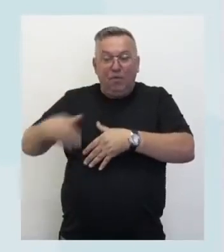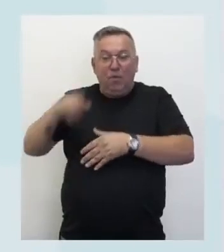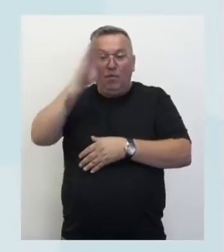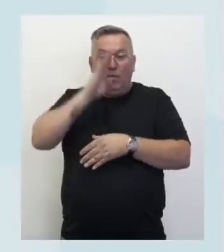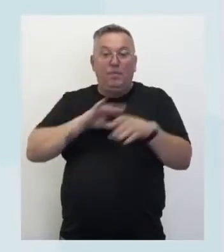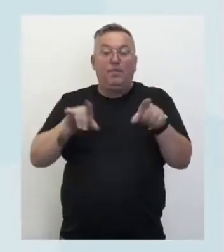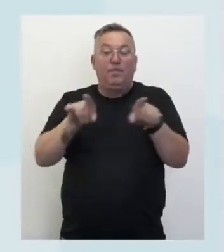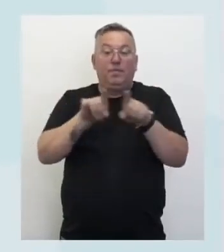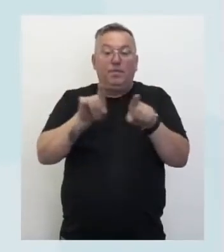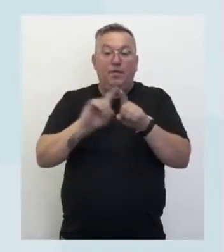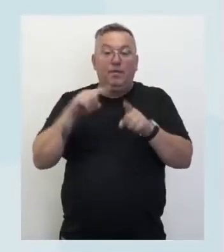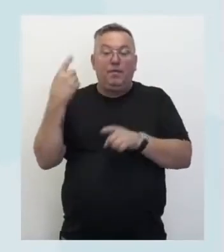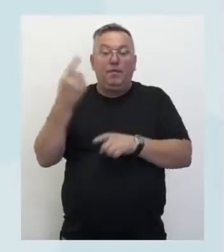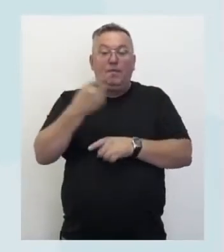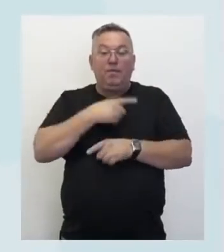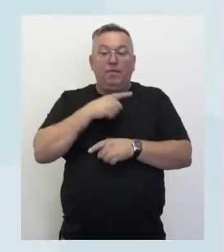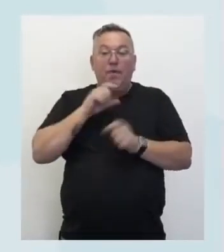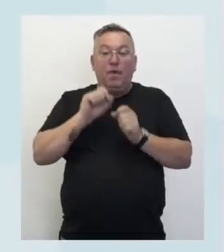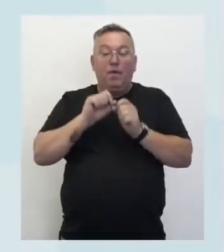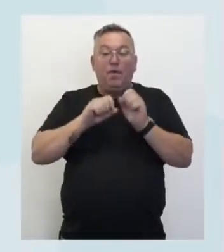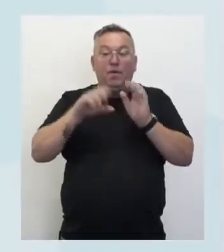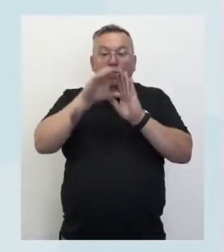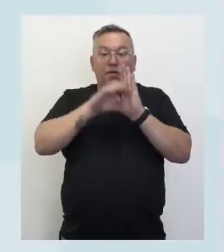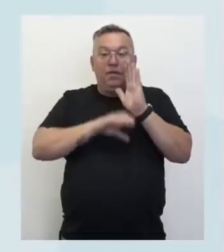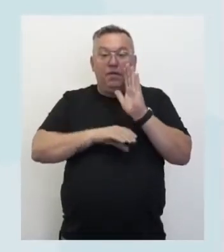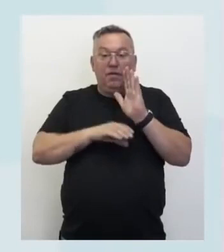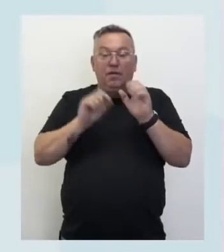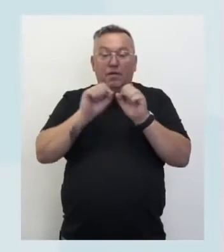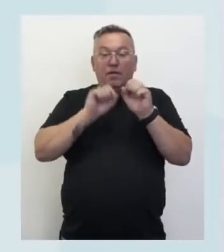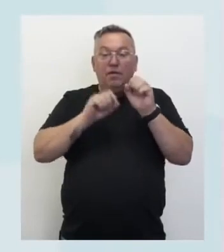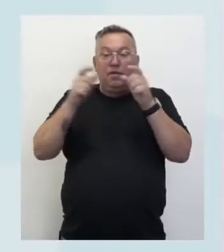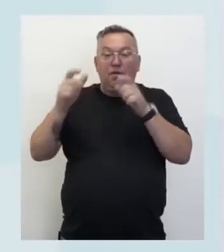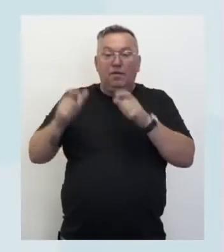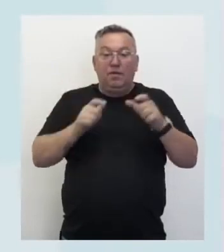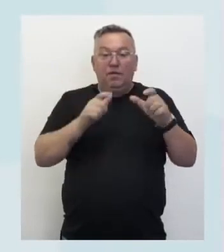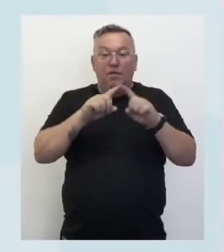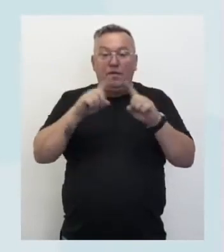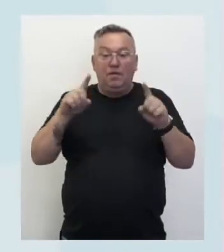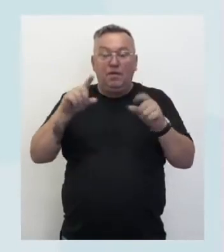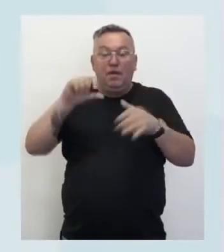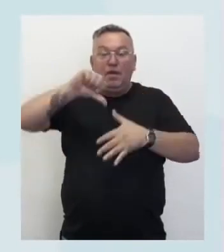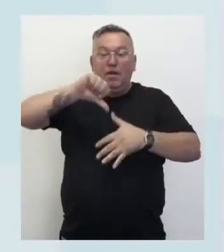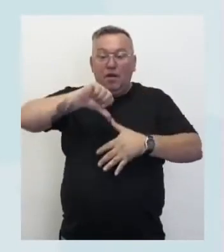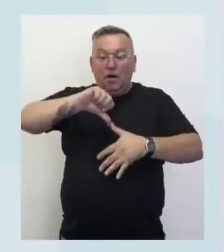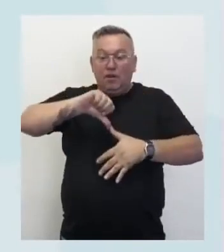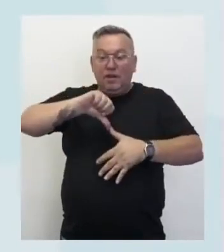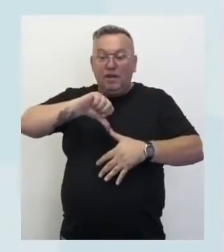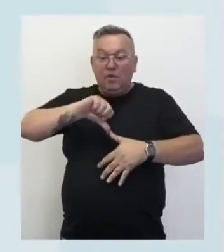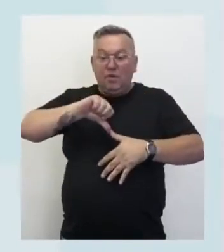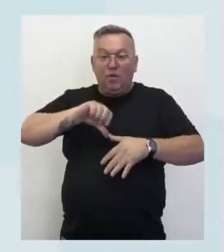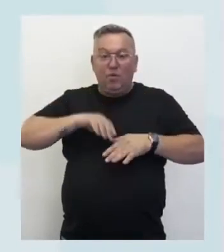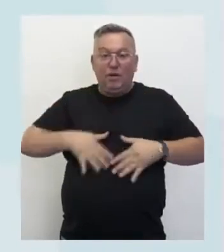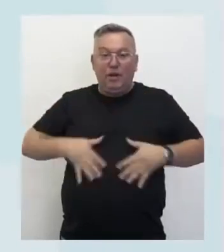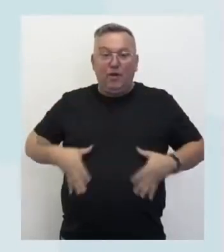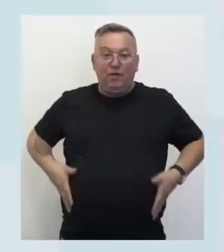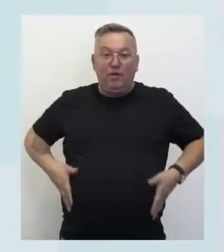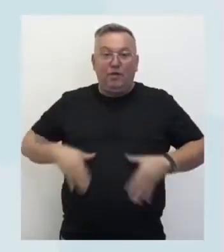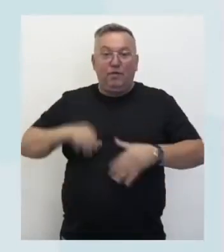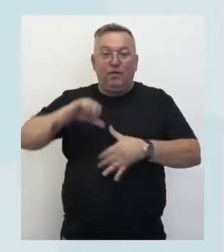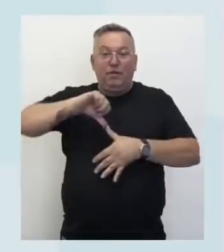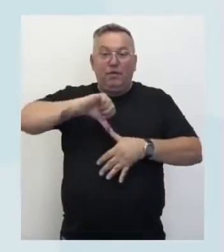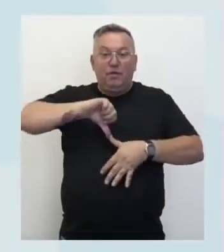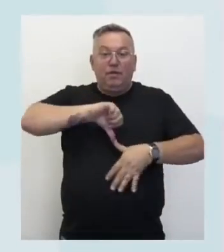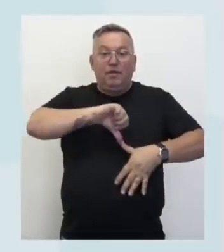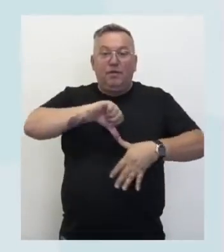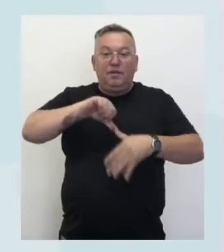Brasil. Devemos lembrar que essa classificação, né, essa regionalização em América Latina, ela está associada a aspectos